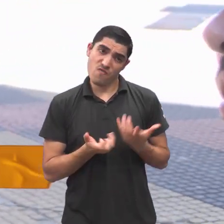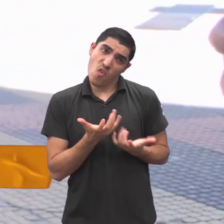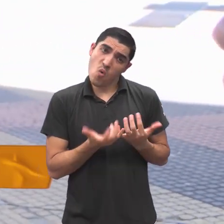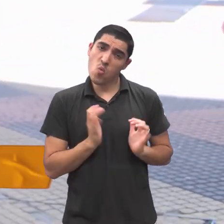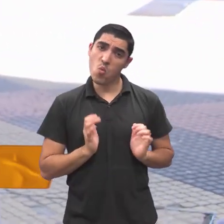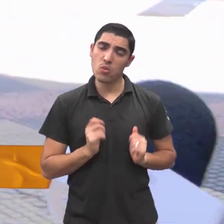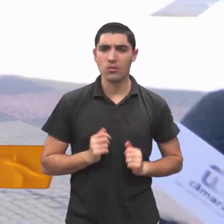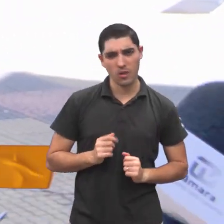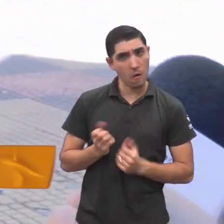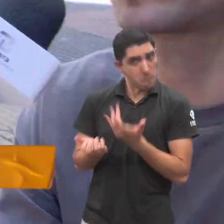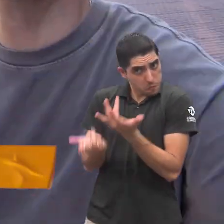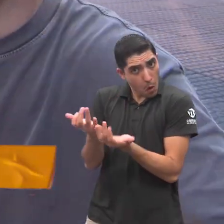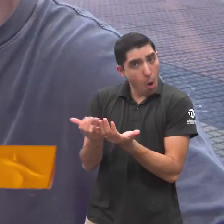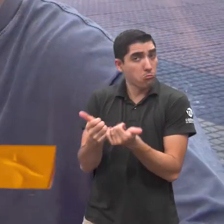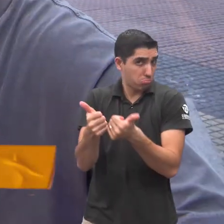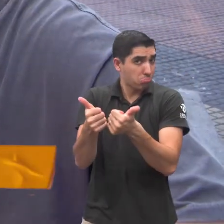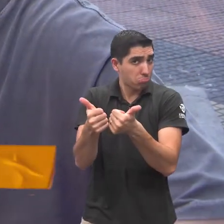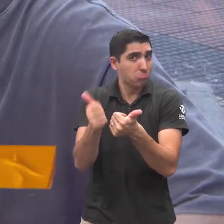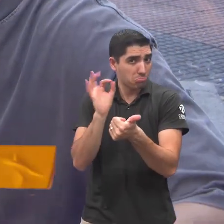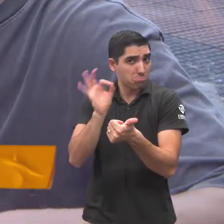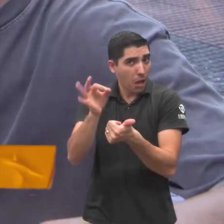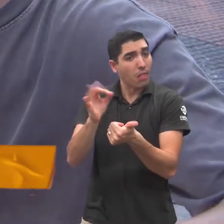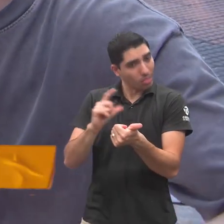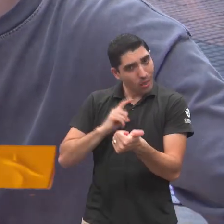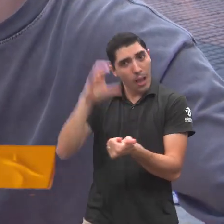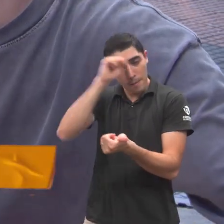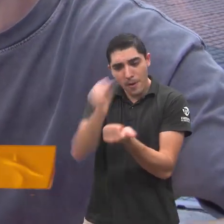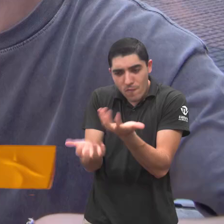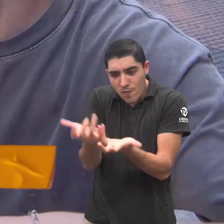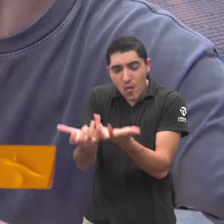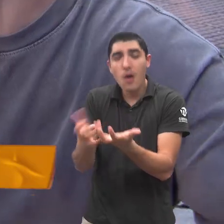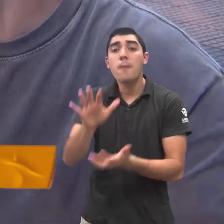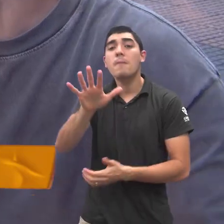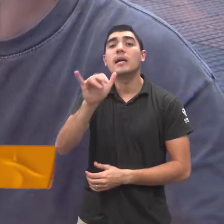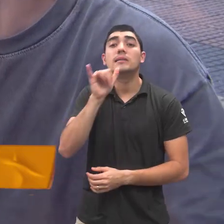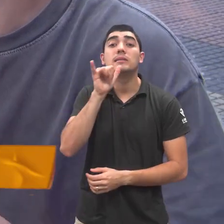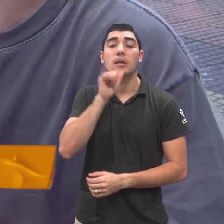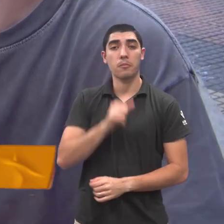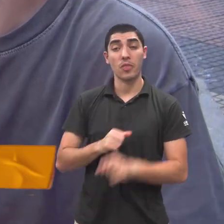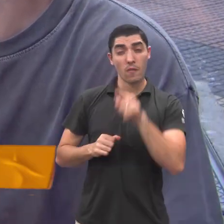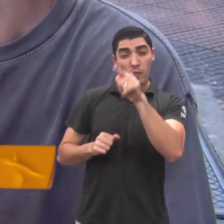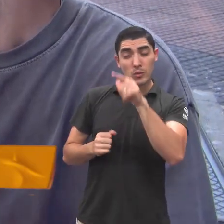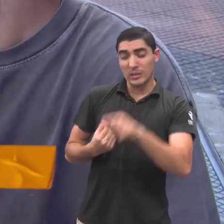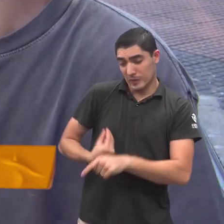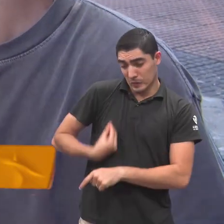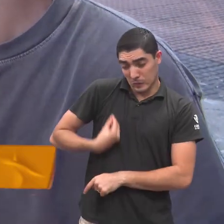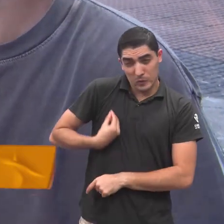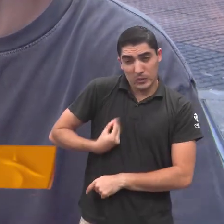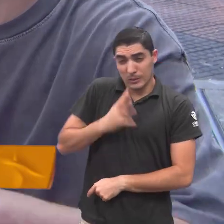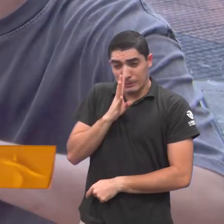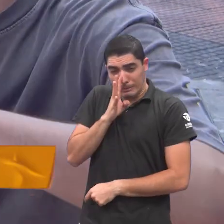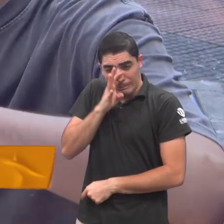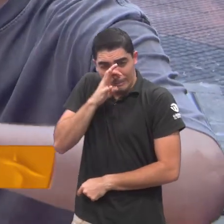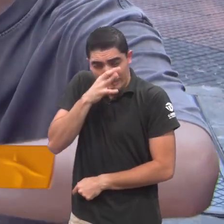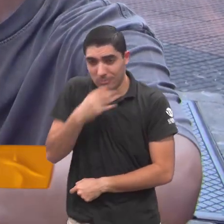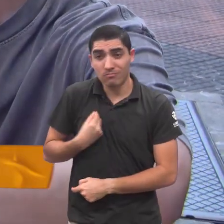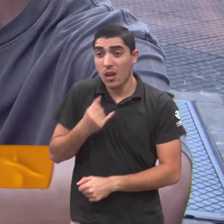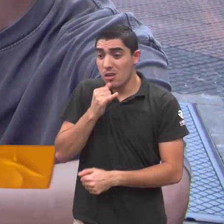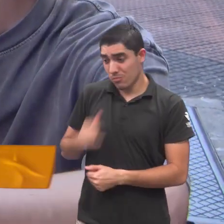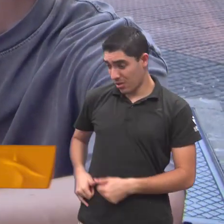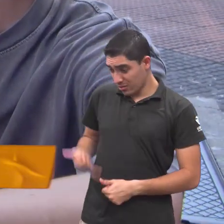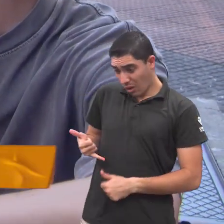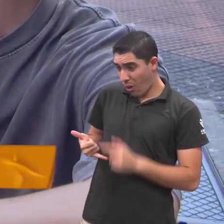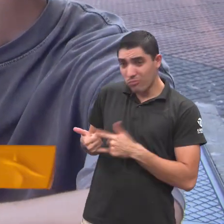Fogo. Fazer fogo, tá certo, tá no caminho certo. Quero saber o seguinte, se você estivesse numa situação de sobrevivência, ó, você não tem